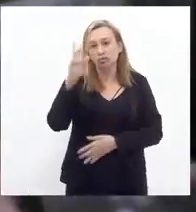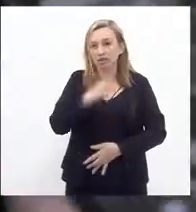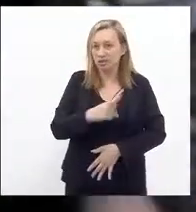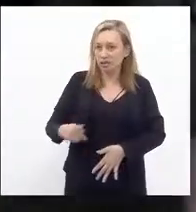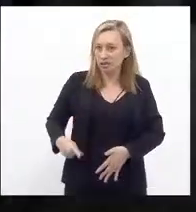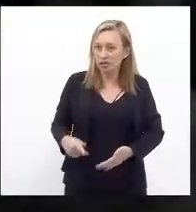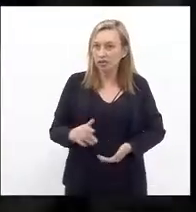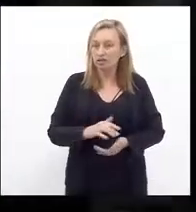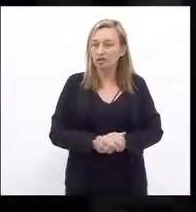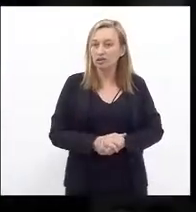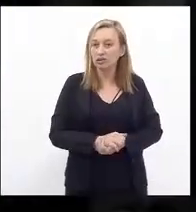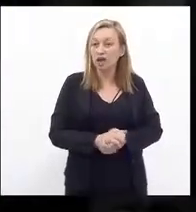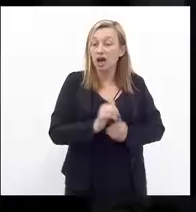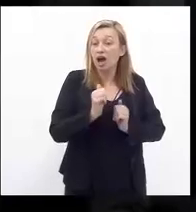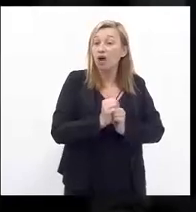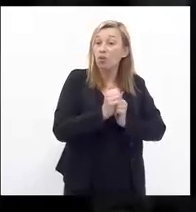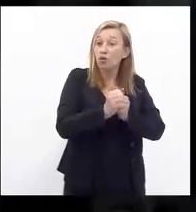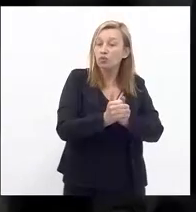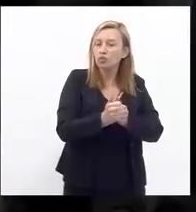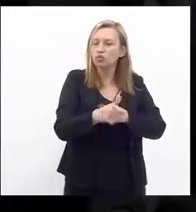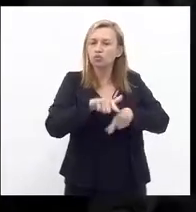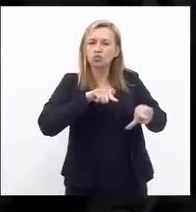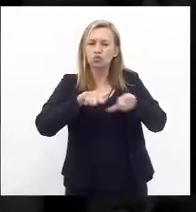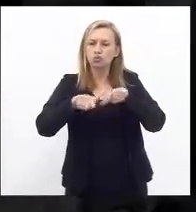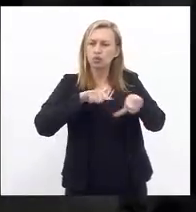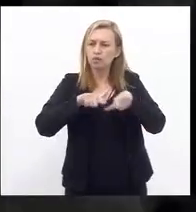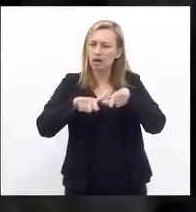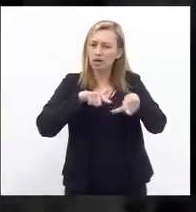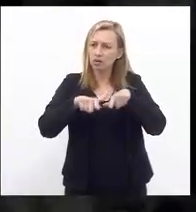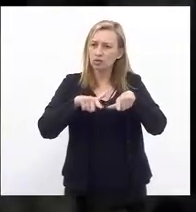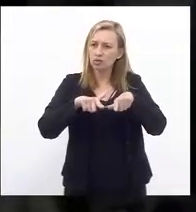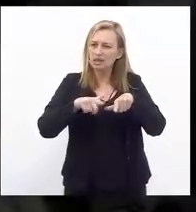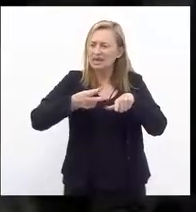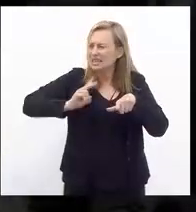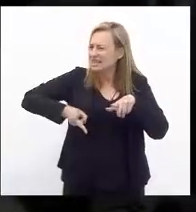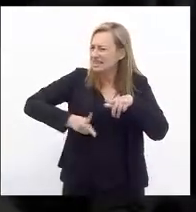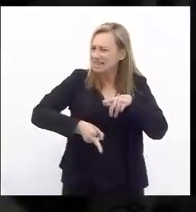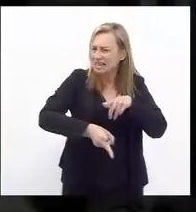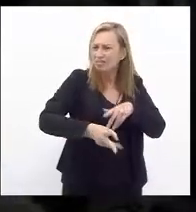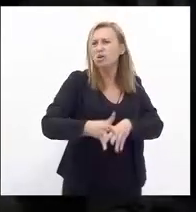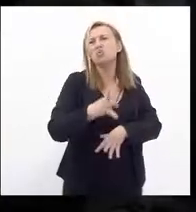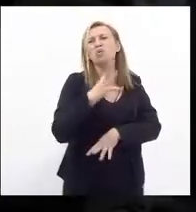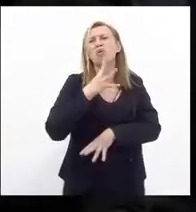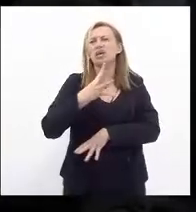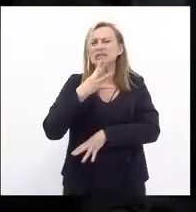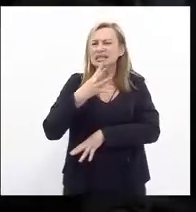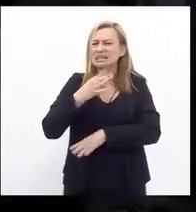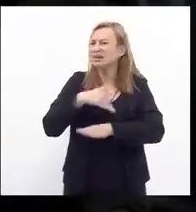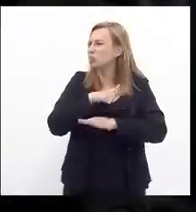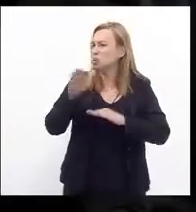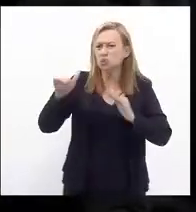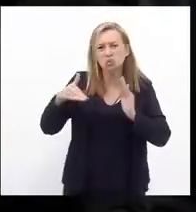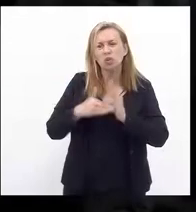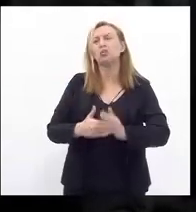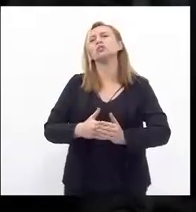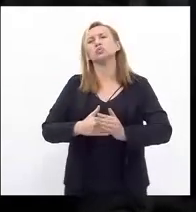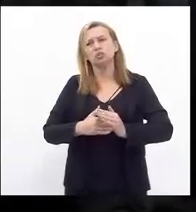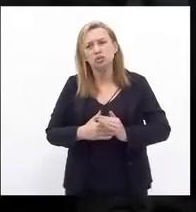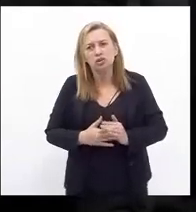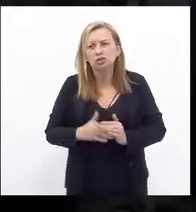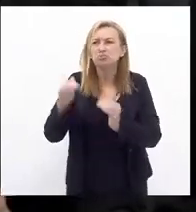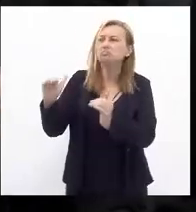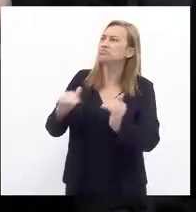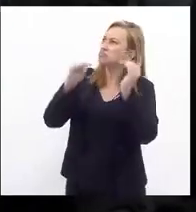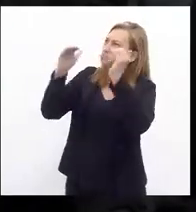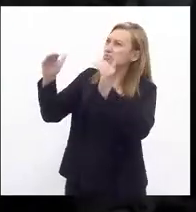Olha a conduz um dos trabalhos sempre foi reconhecido aqui por todos de